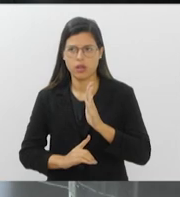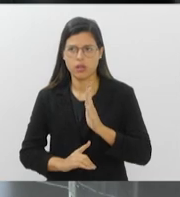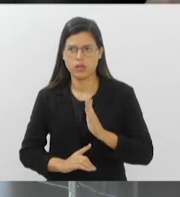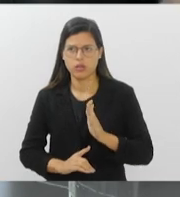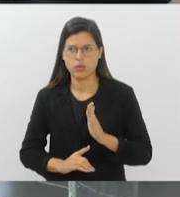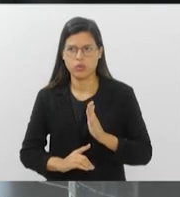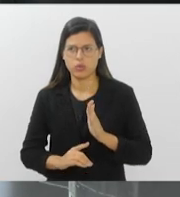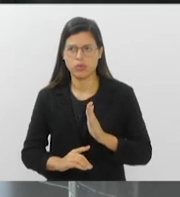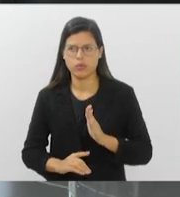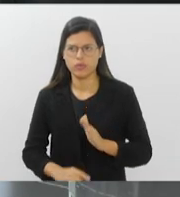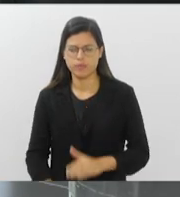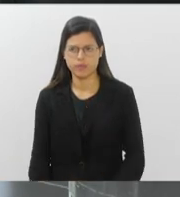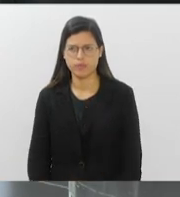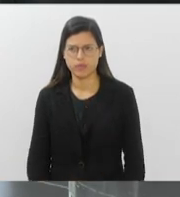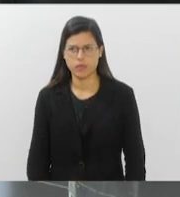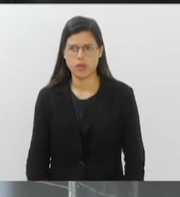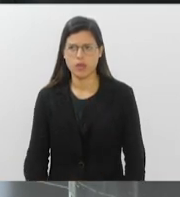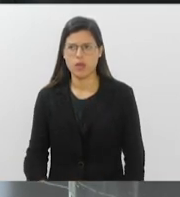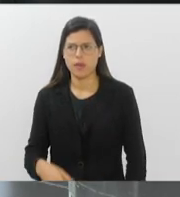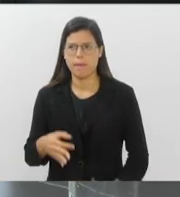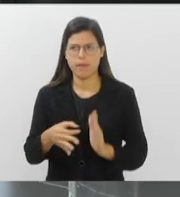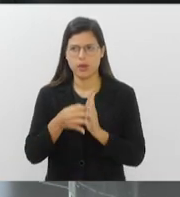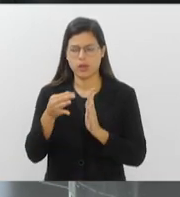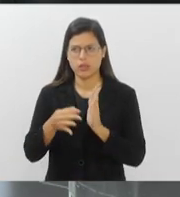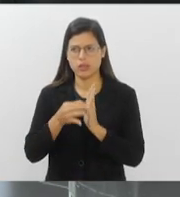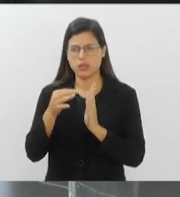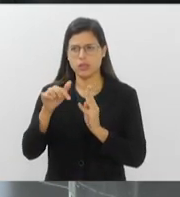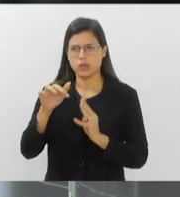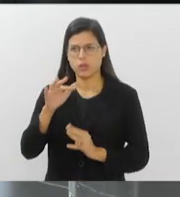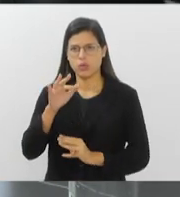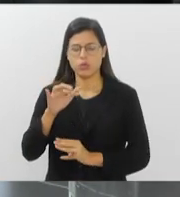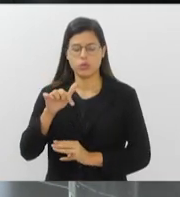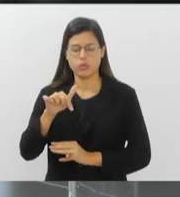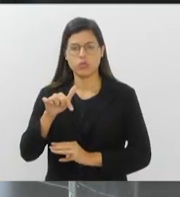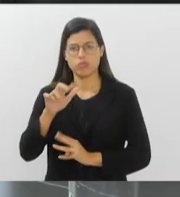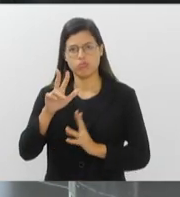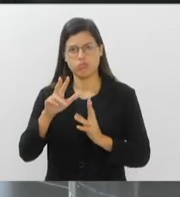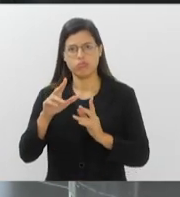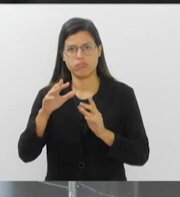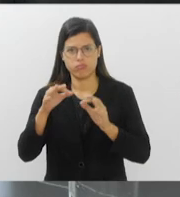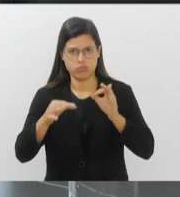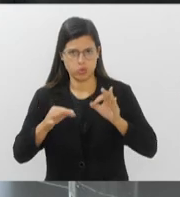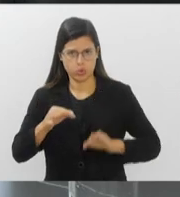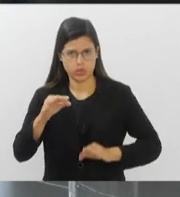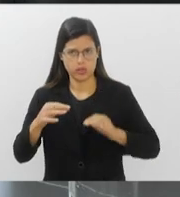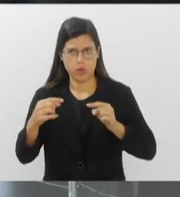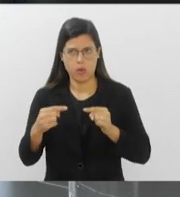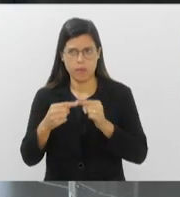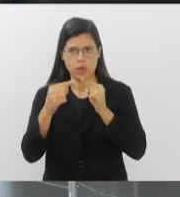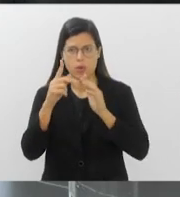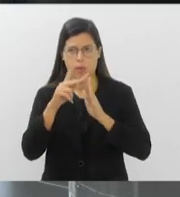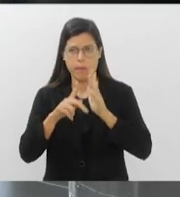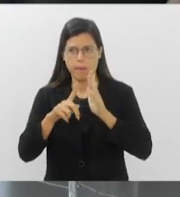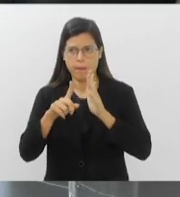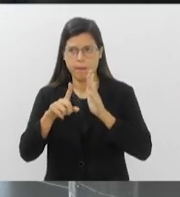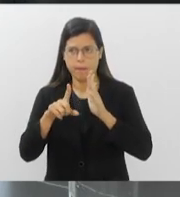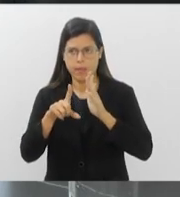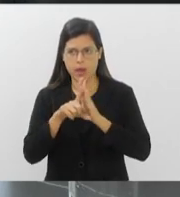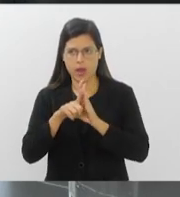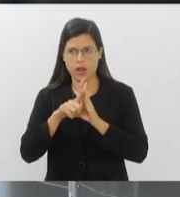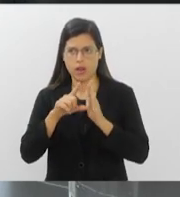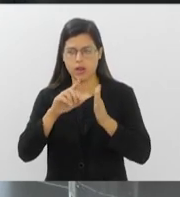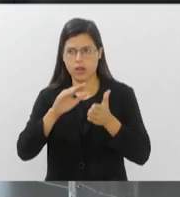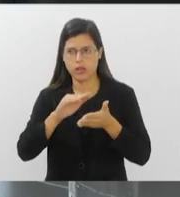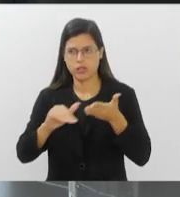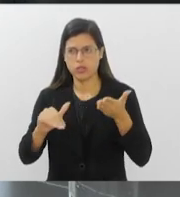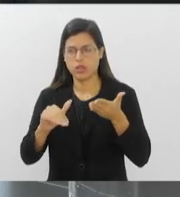Parecer do deputado Felipinho Raves é pela juridicidade. tendo o PL sido retirado de pauta com pedido de